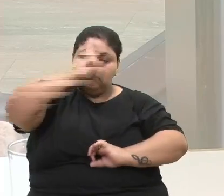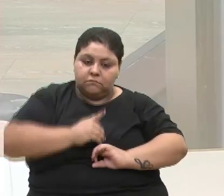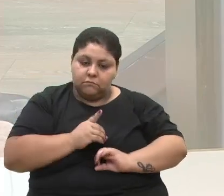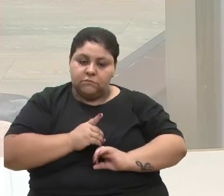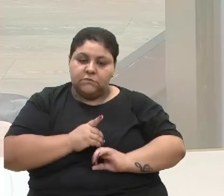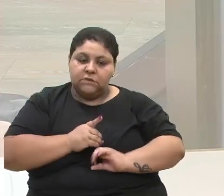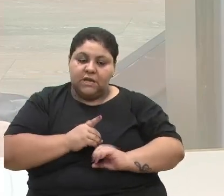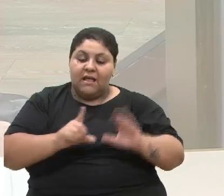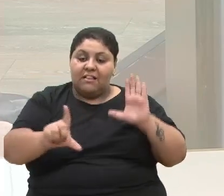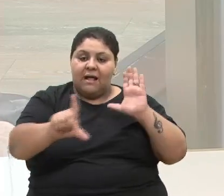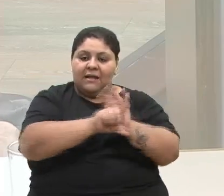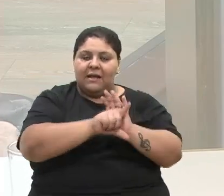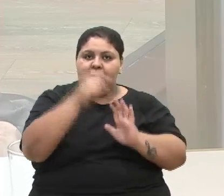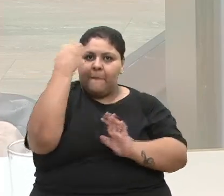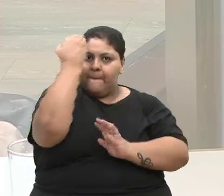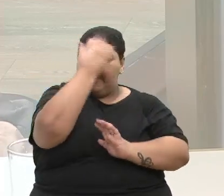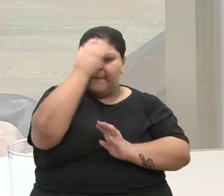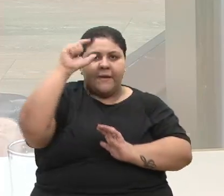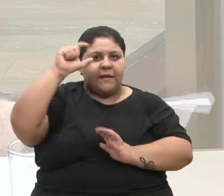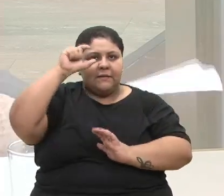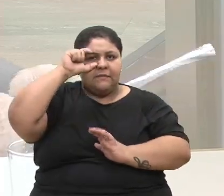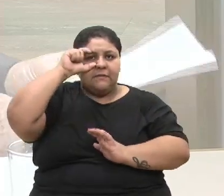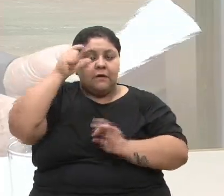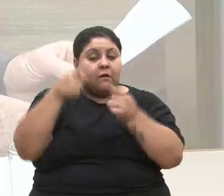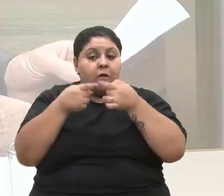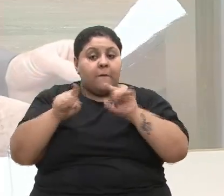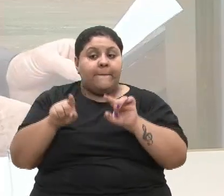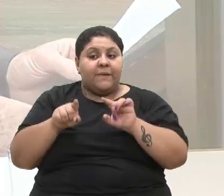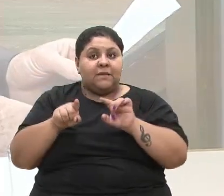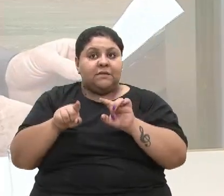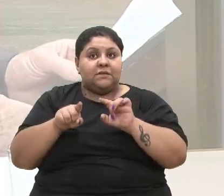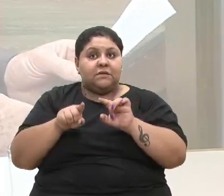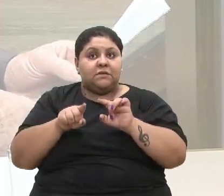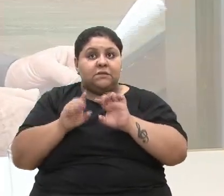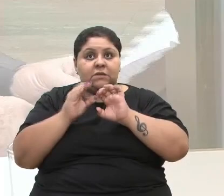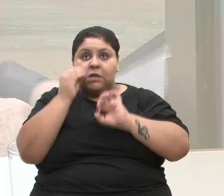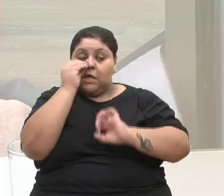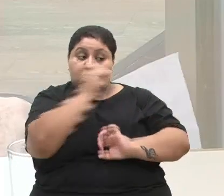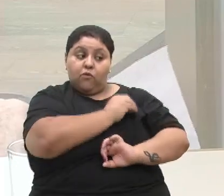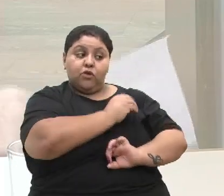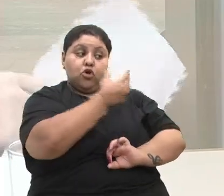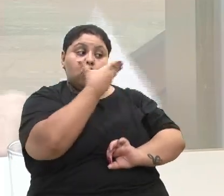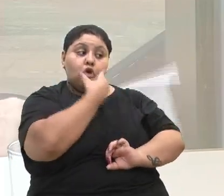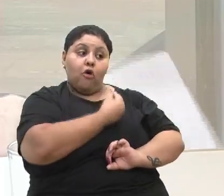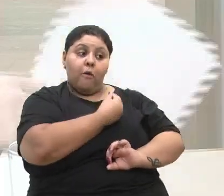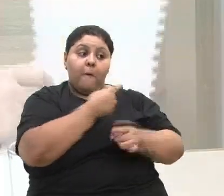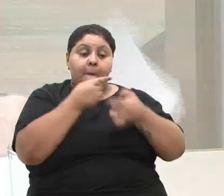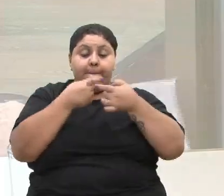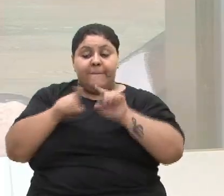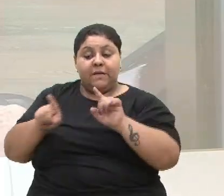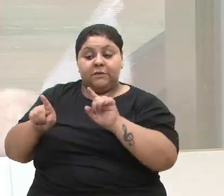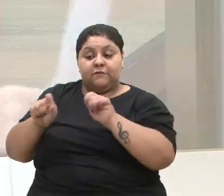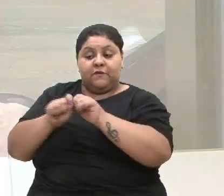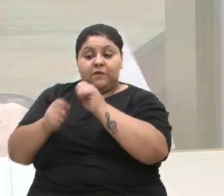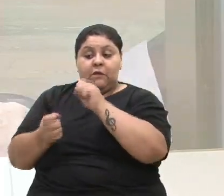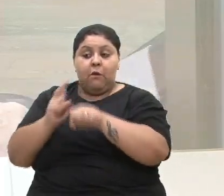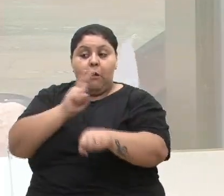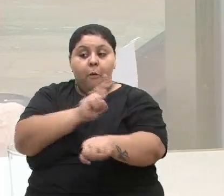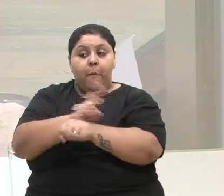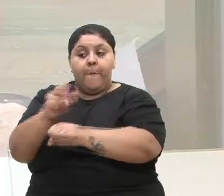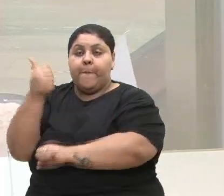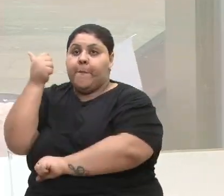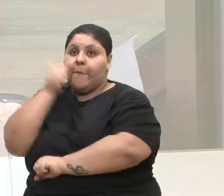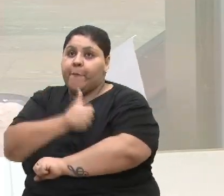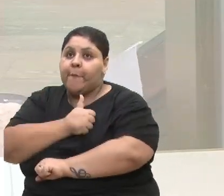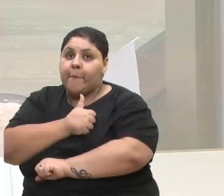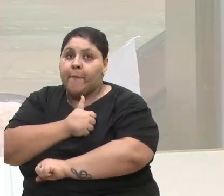Maria da Penha. Mas a Lei Maria da Penha, ela não exclui homens. A Lei Maria da Penha foi feita para proteger mulheres, porque as mulheres estão